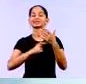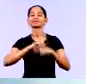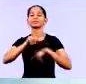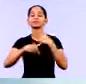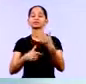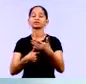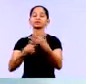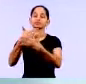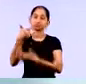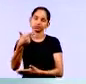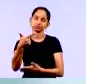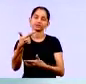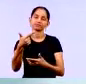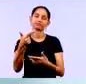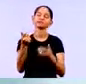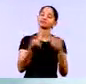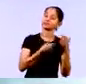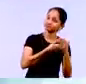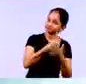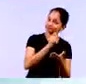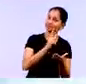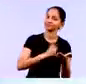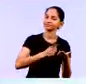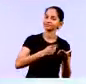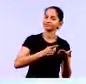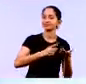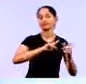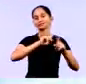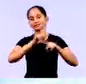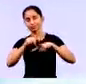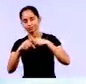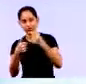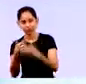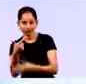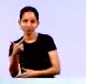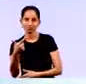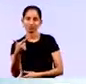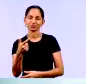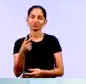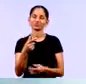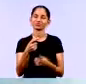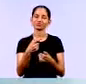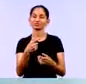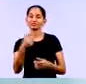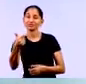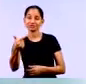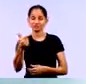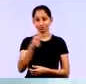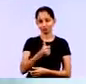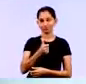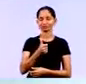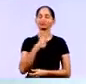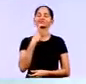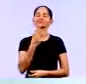o primeiro para realizar o segundo. Orçamento de vendas para fazer o orçamento de